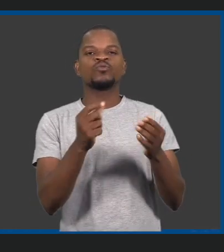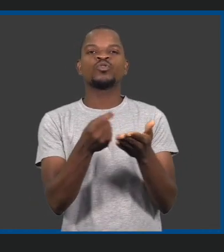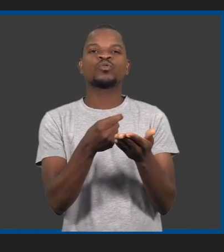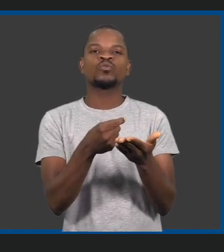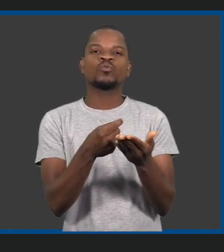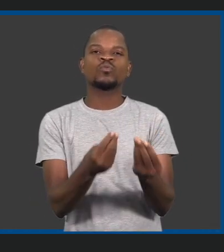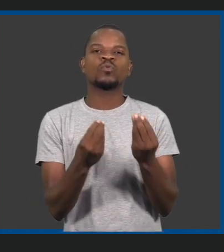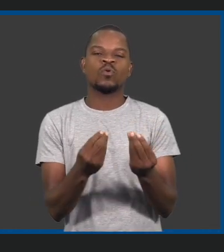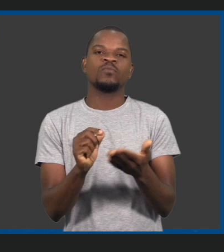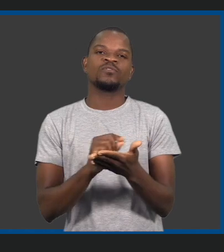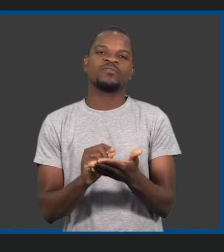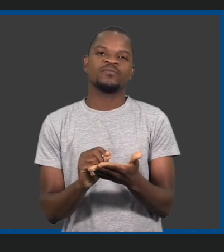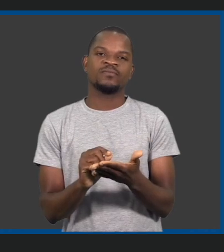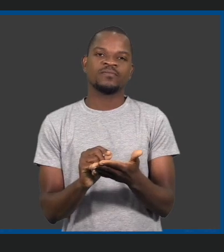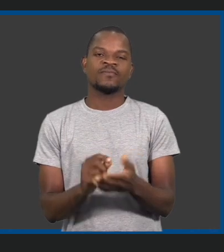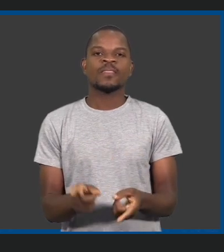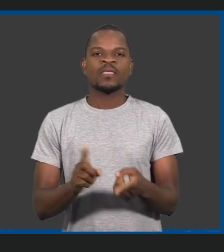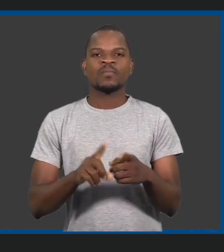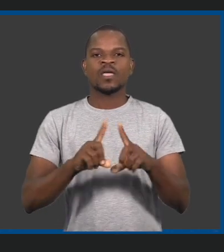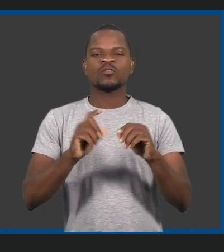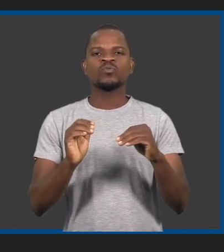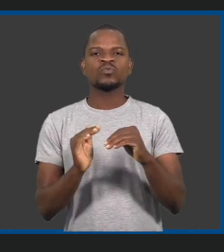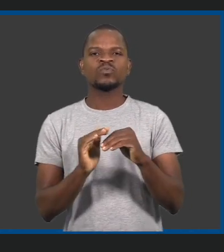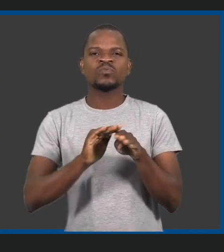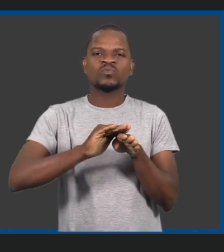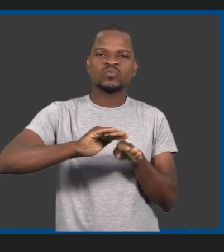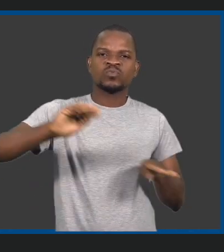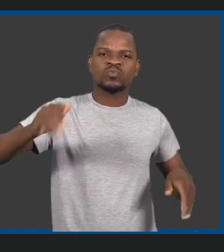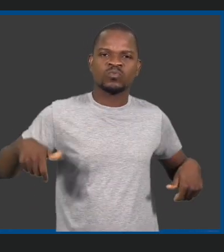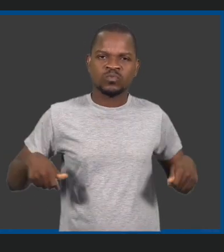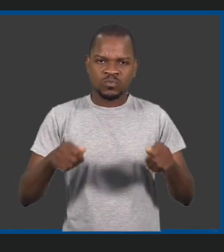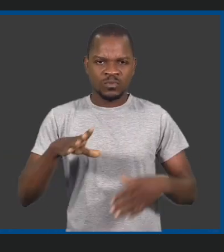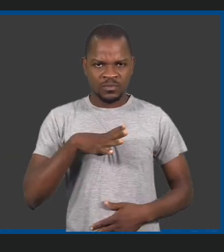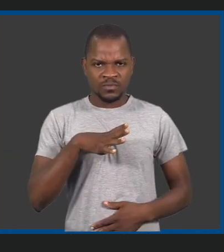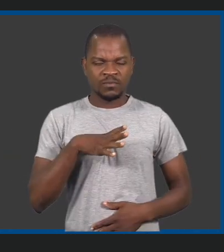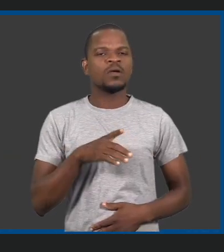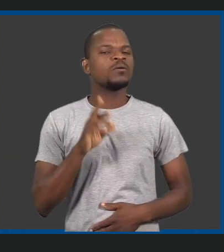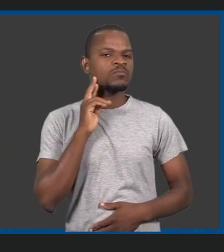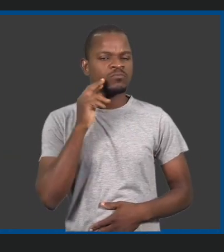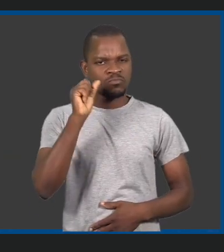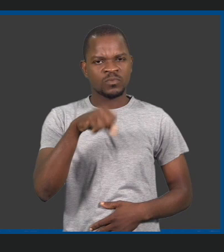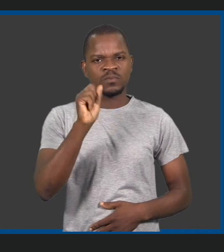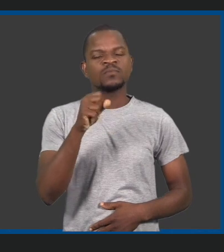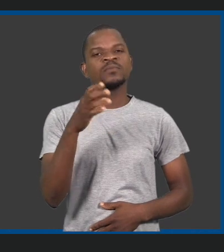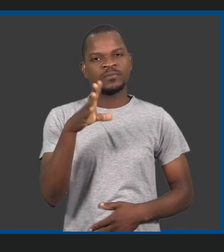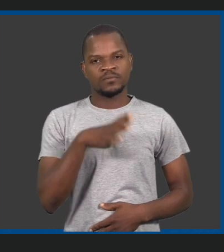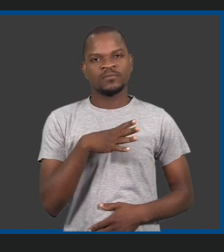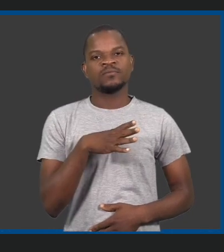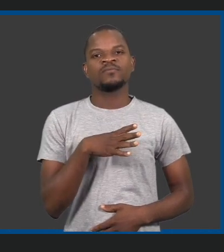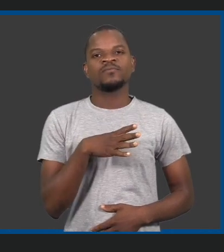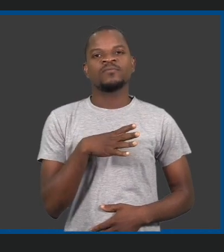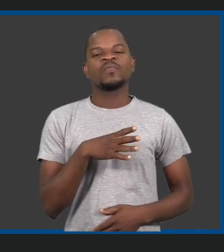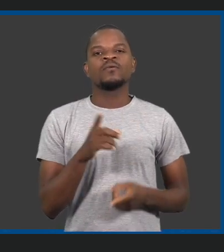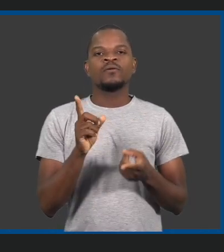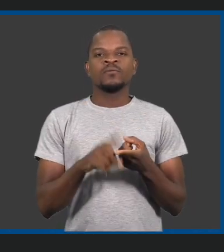a controlada a situação da acessibilidade. E só aí posso dizer claramente que toda